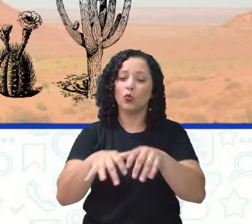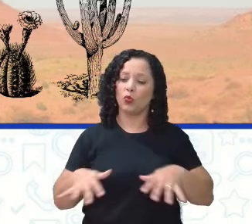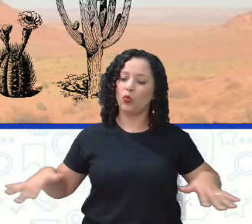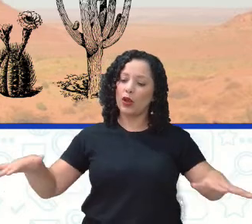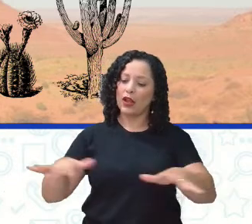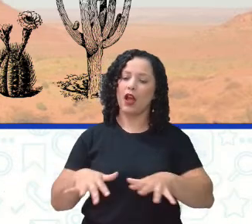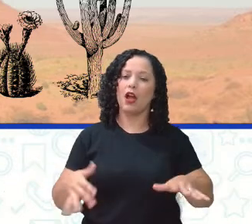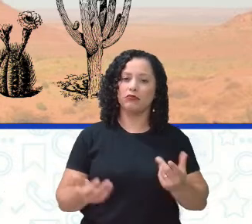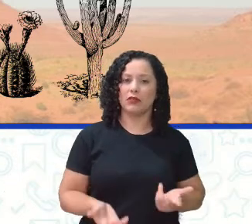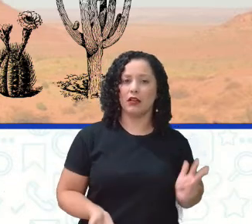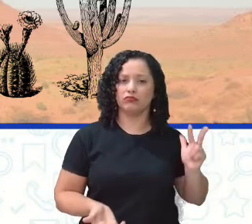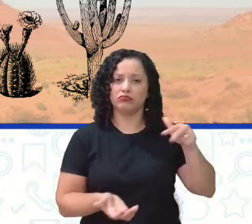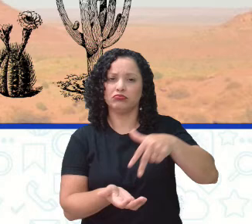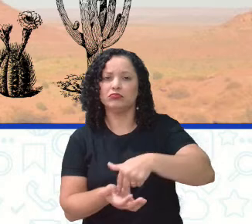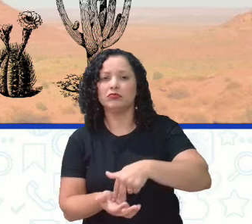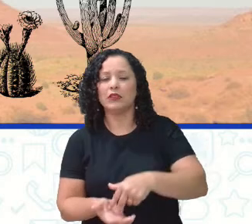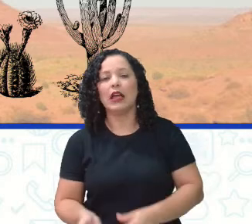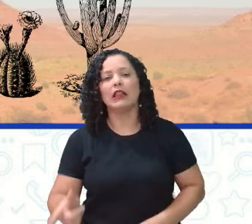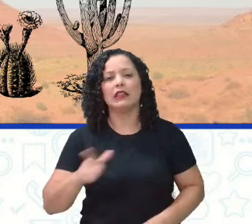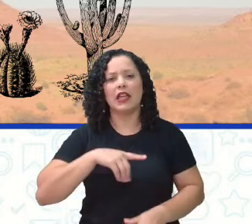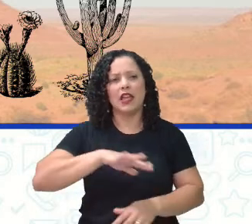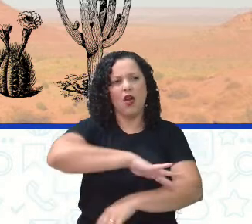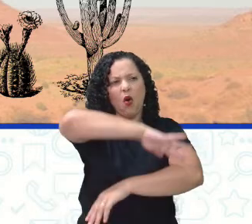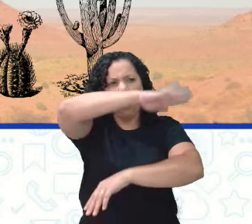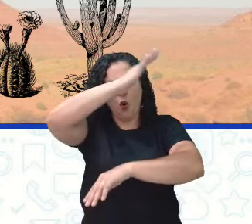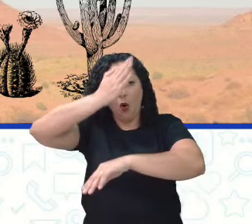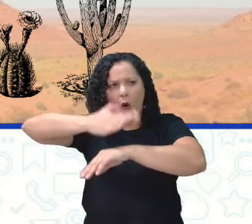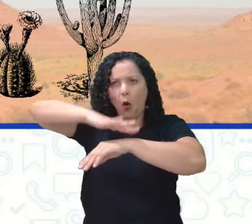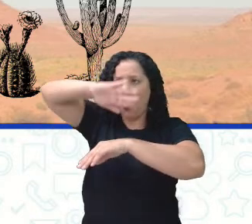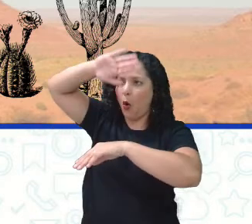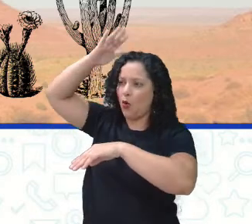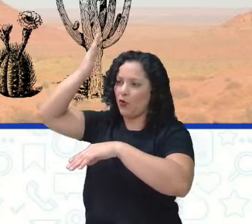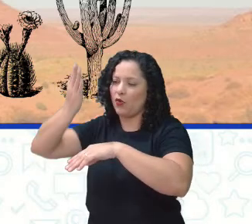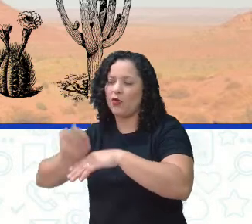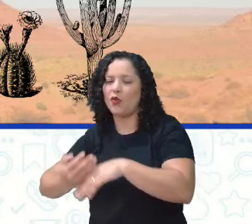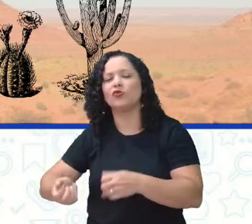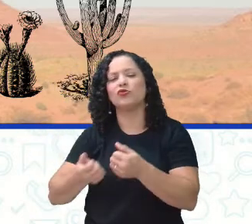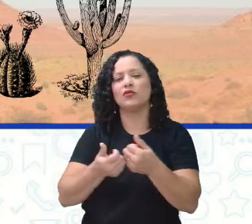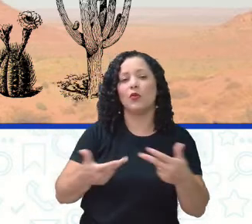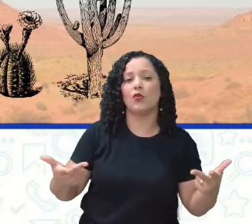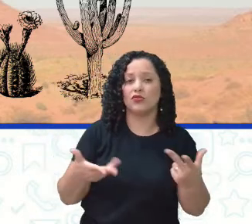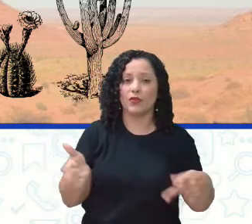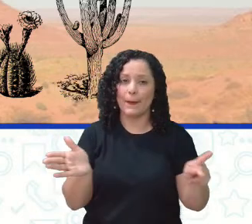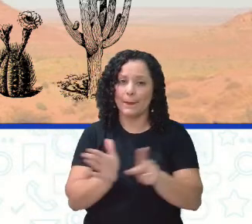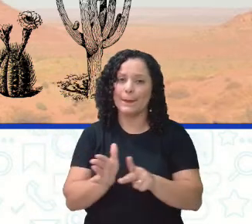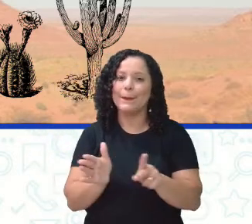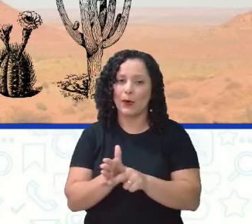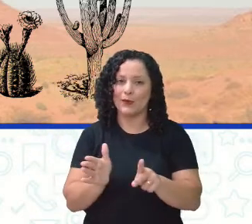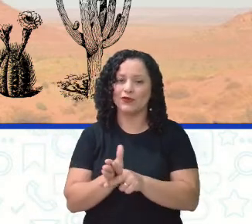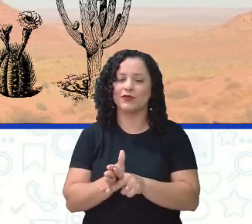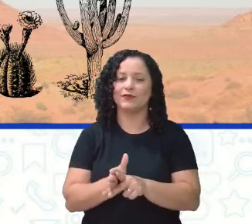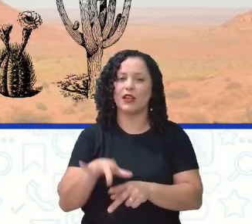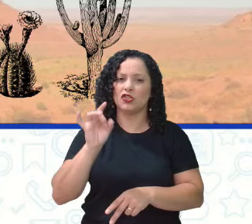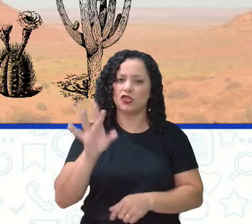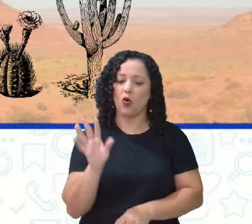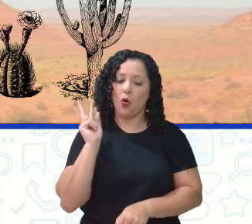Então, as rochas, os minerais, tudo isso faz parte do ecossistema. Então, não é só pensar em